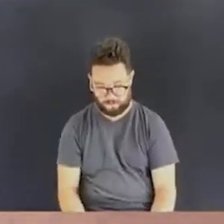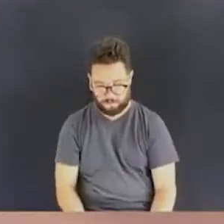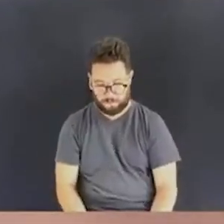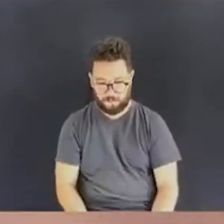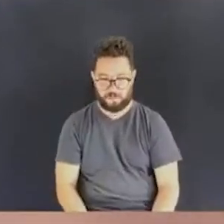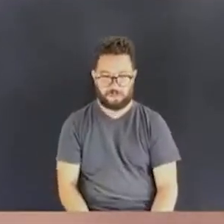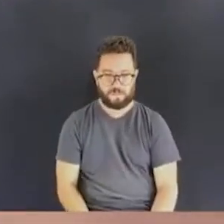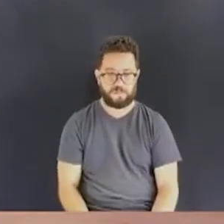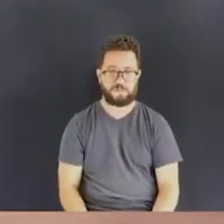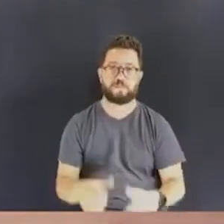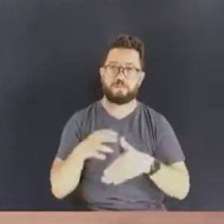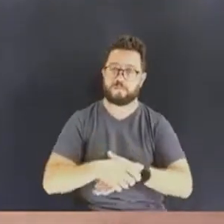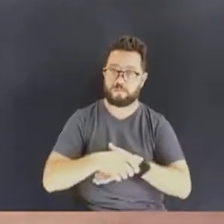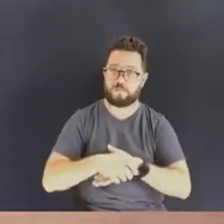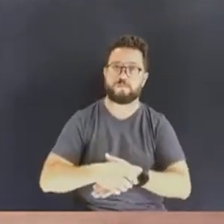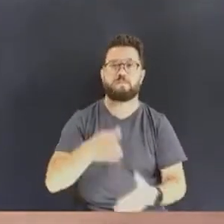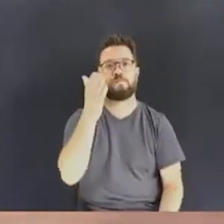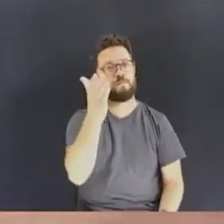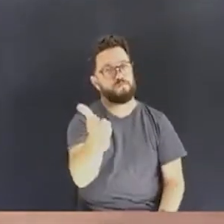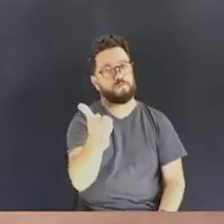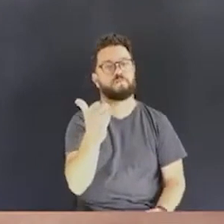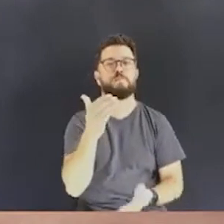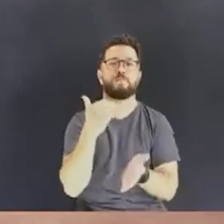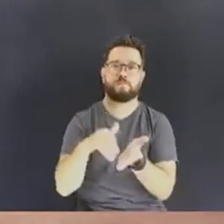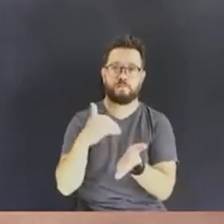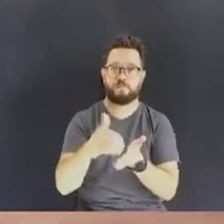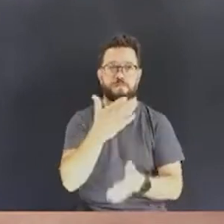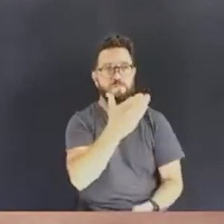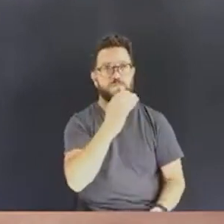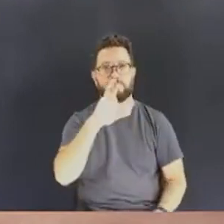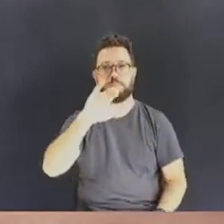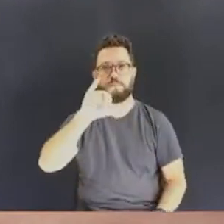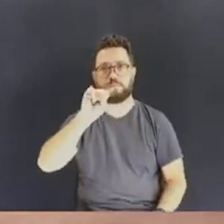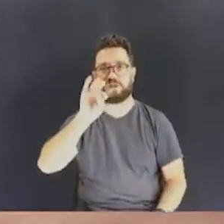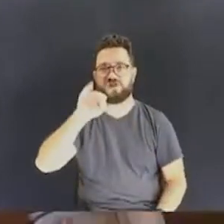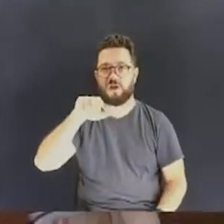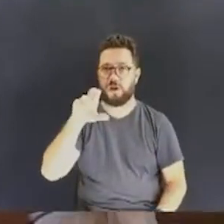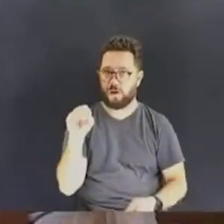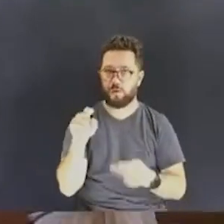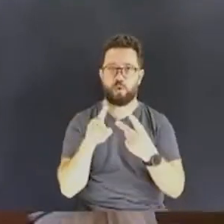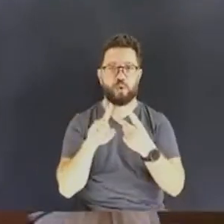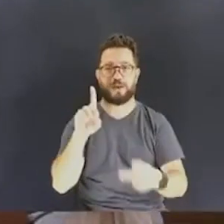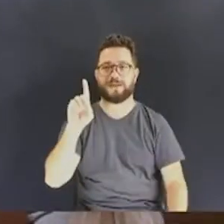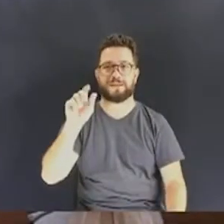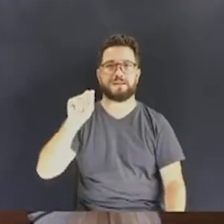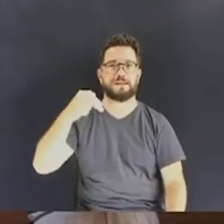Cumprimento a comissão, cumprimento o secretário Cristiano, Dani, toda a equipe de finanças, pela explanação, mais uma